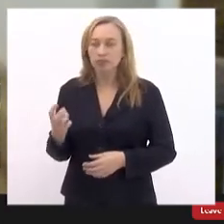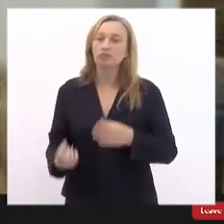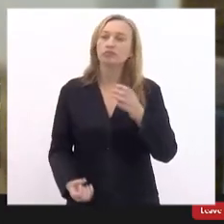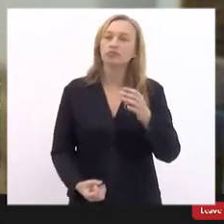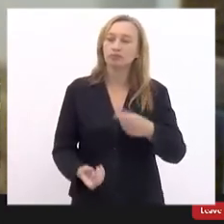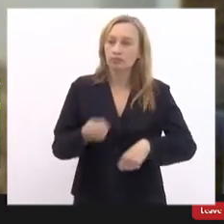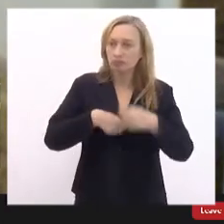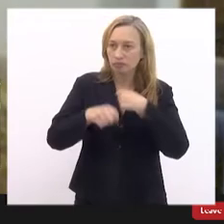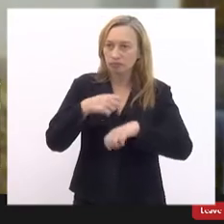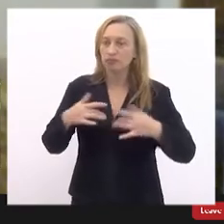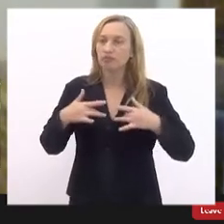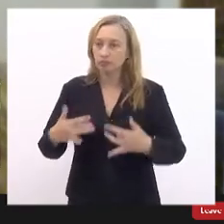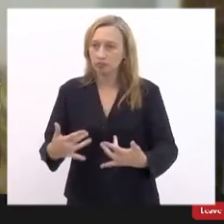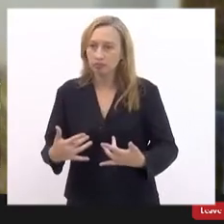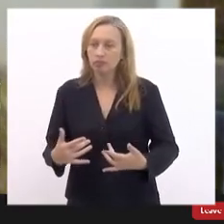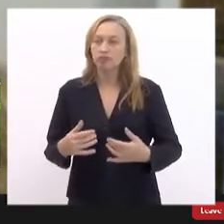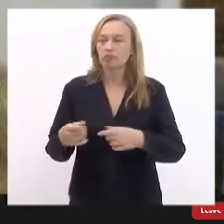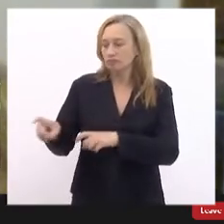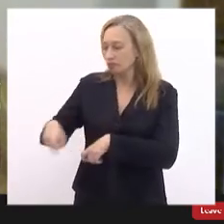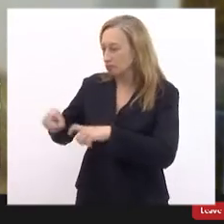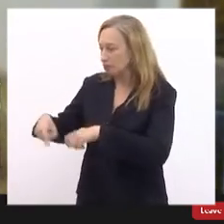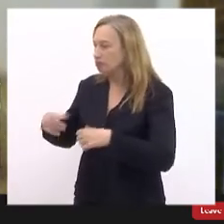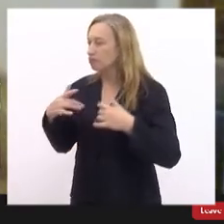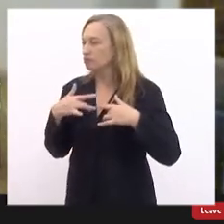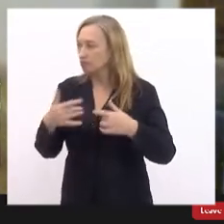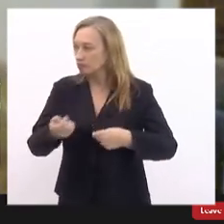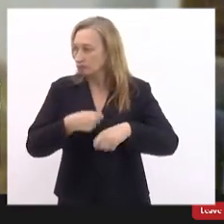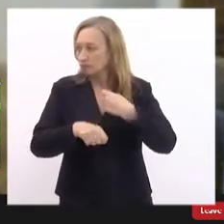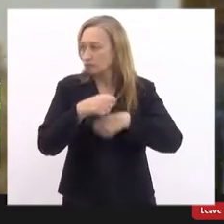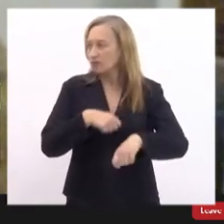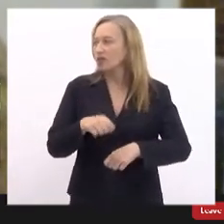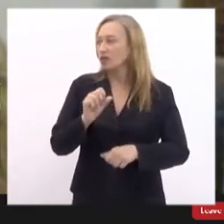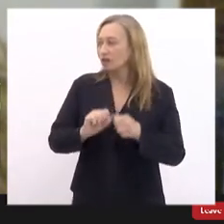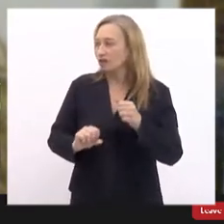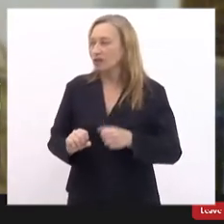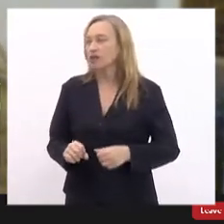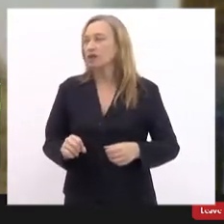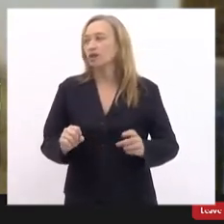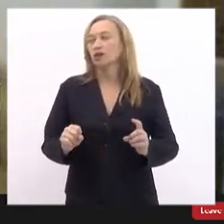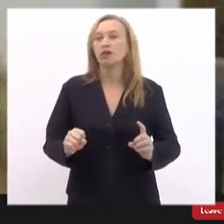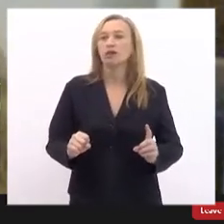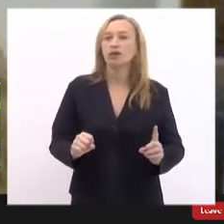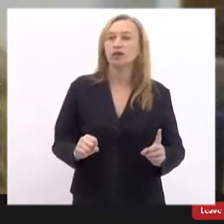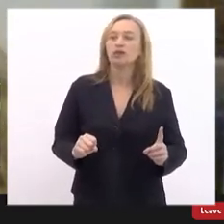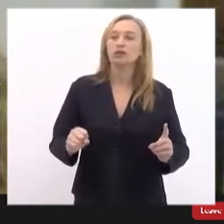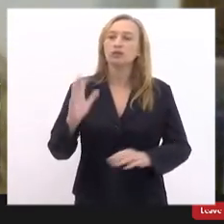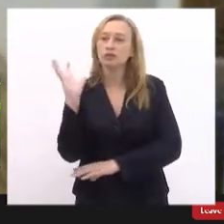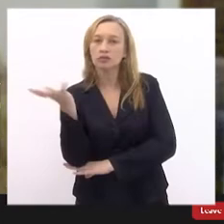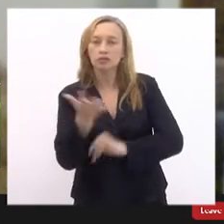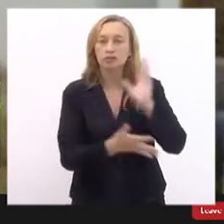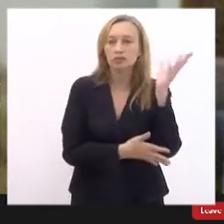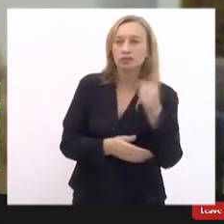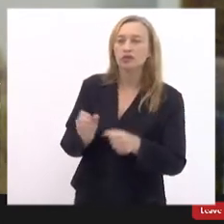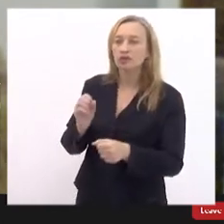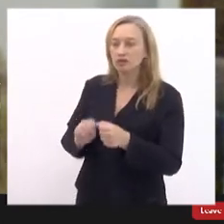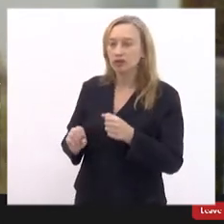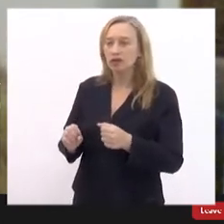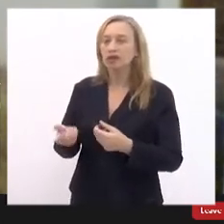economia solidária? Faz. A agricultura faz economia solidária? Faz. O meio ambiente faz economia solidária?